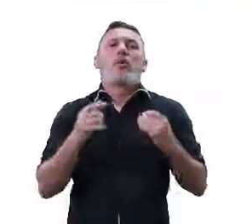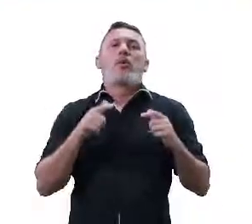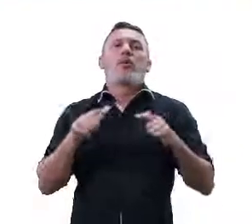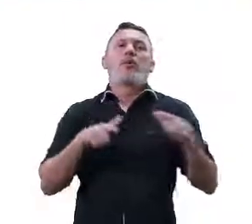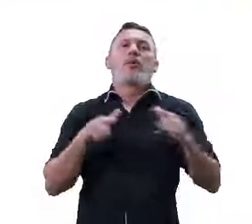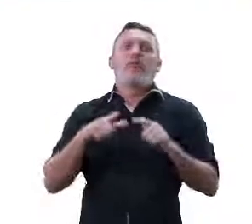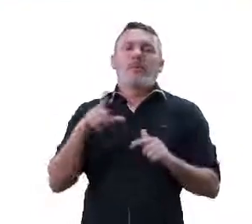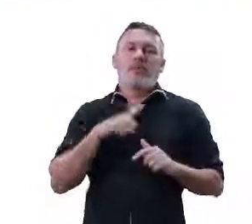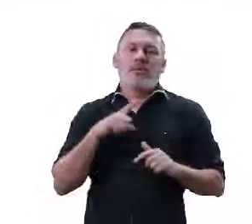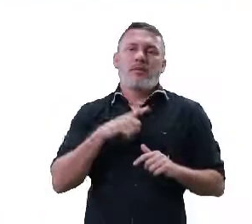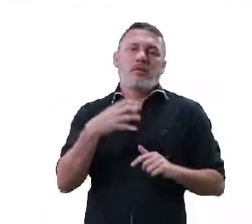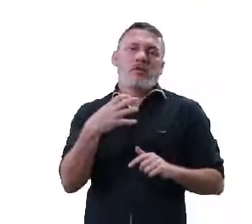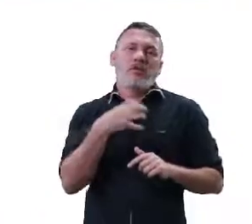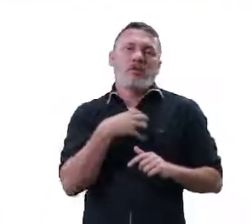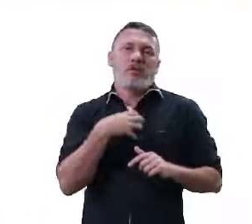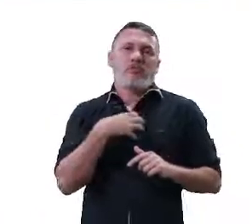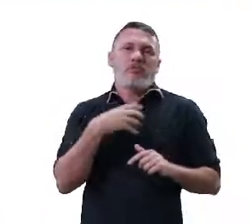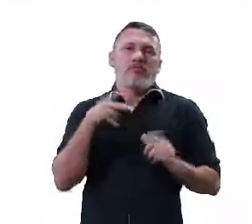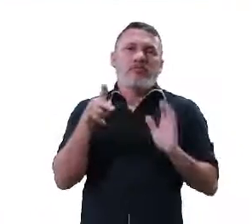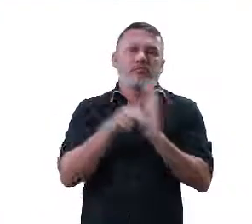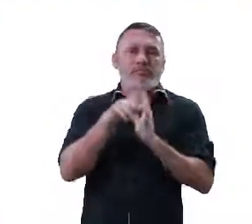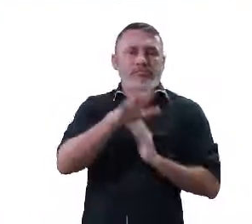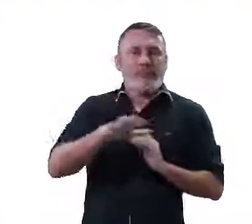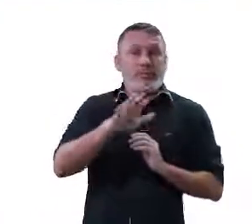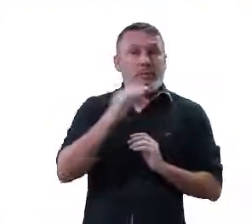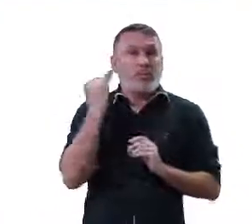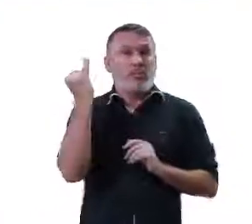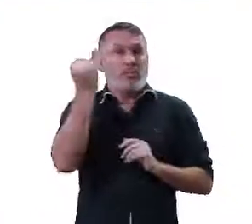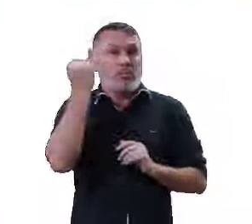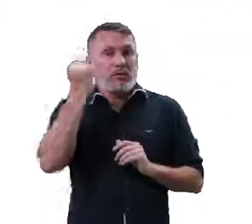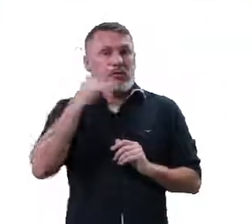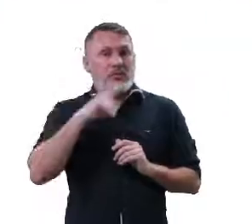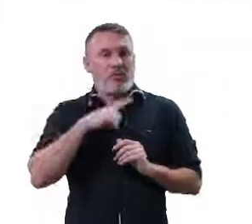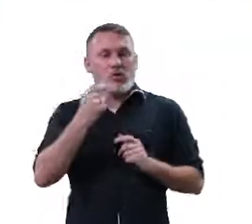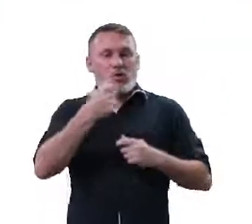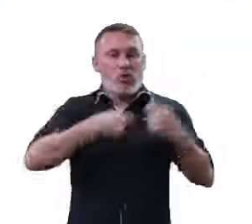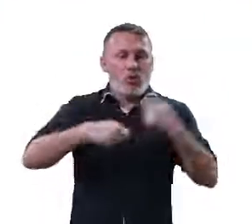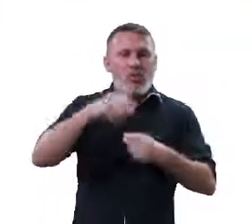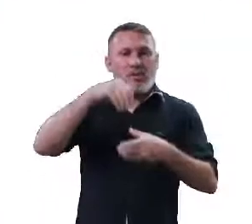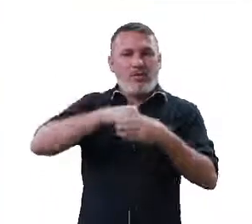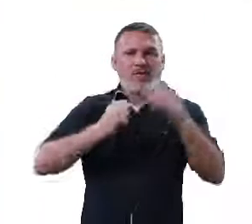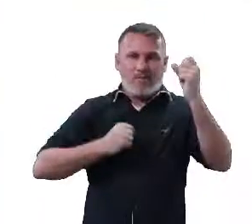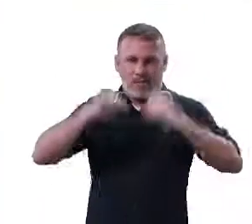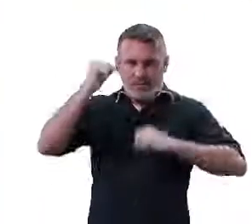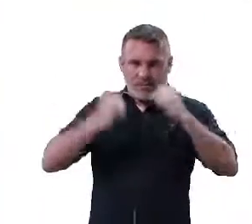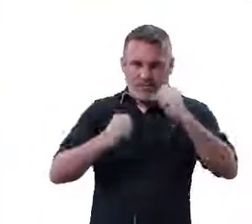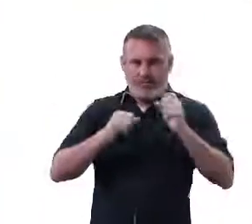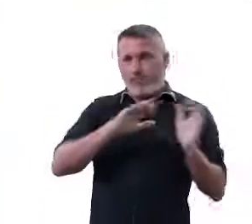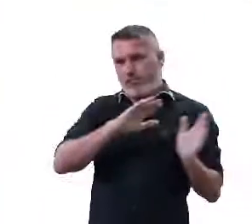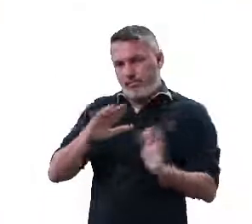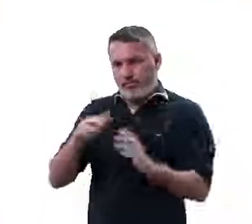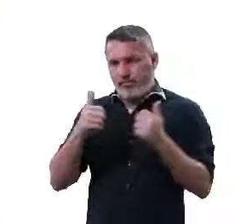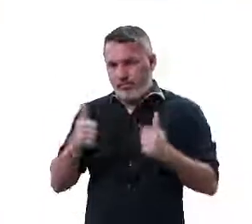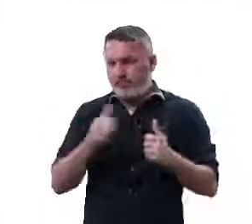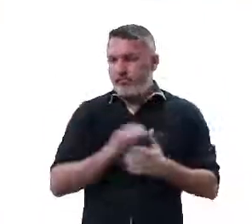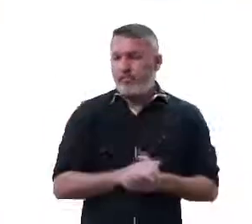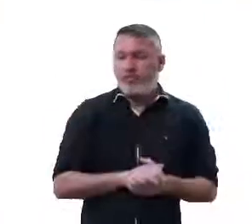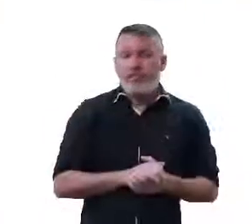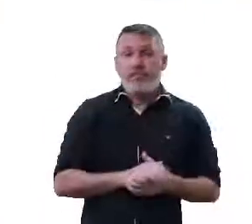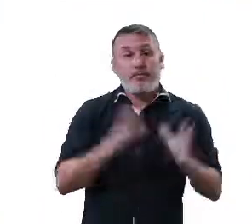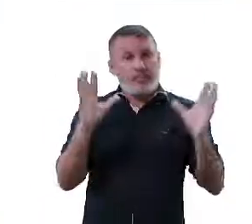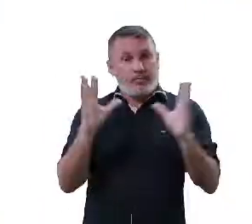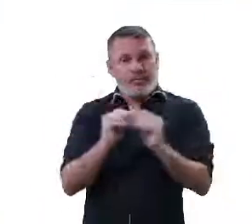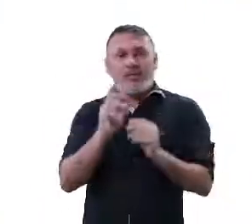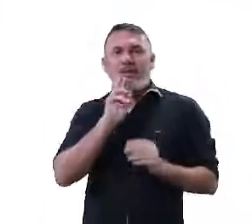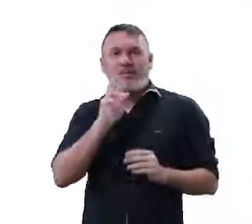trabalho se torna esse elemento tão importante na constituição das economias industriais. Então, fechada